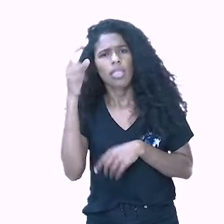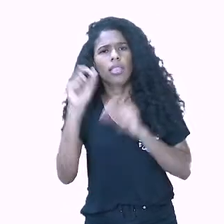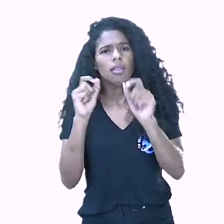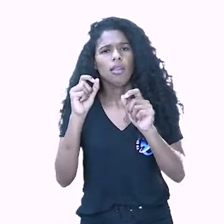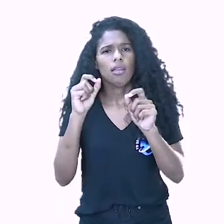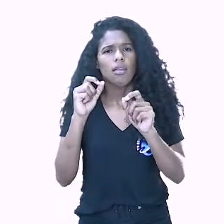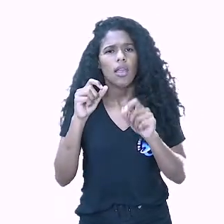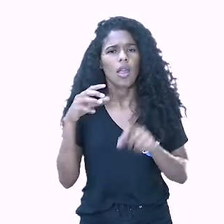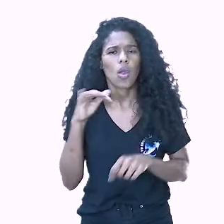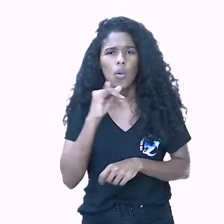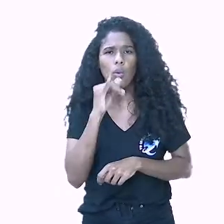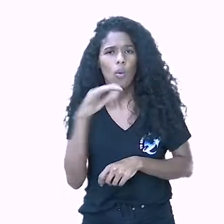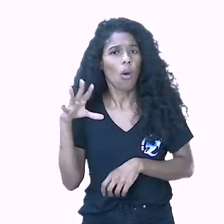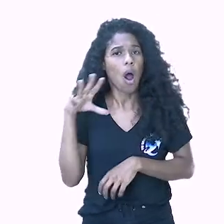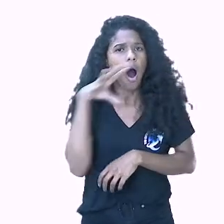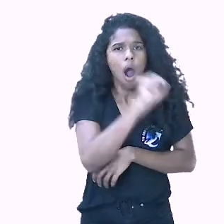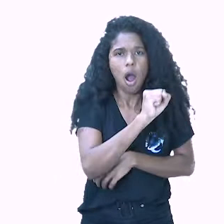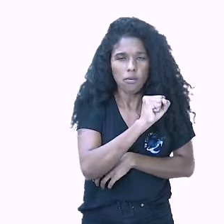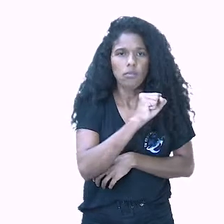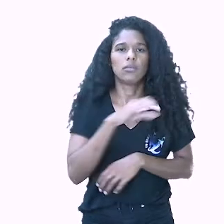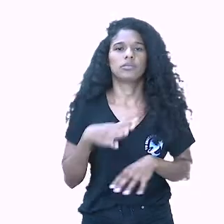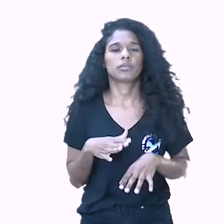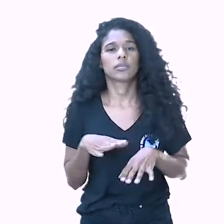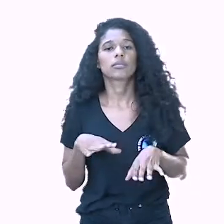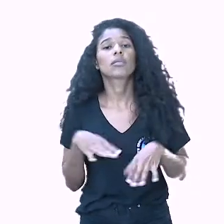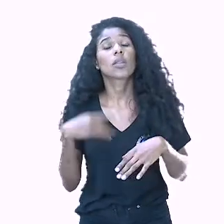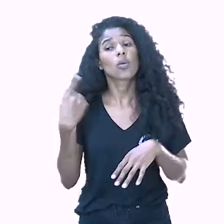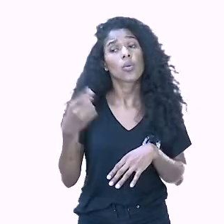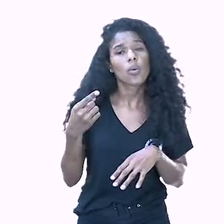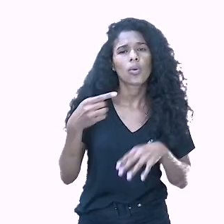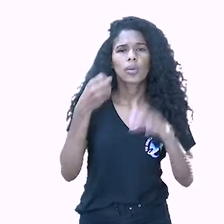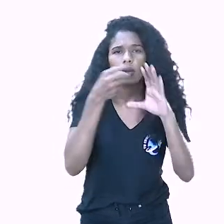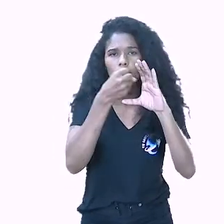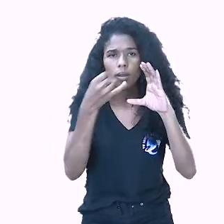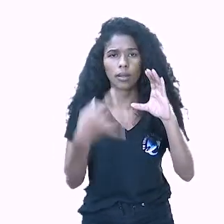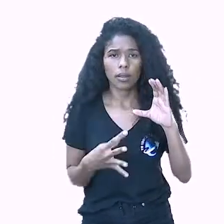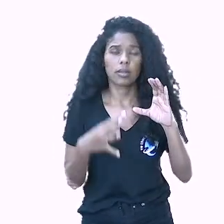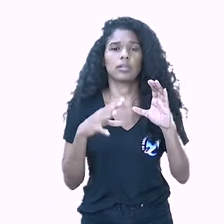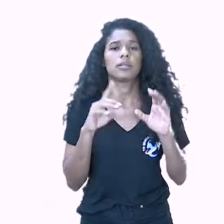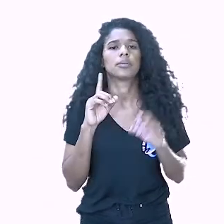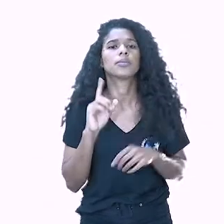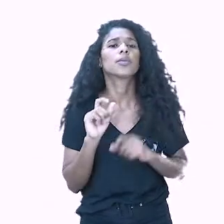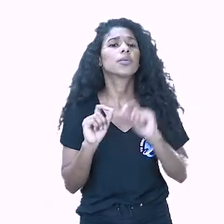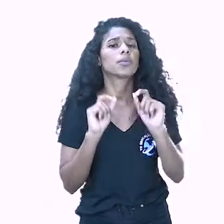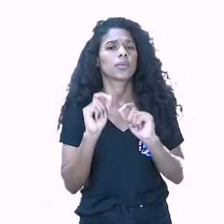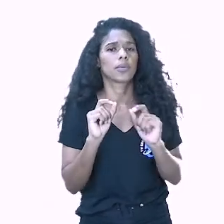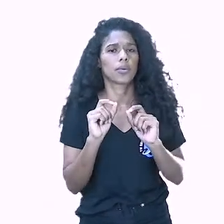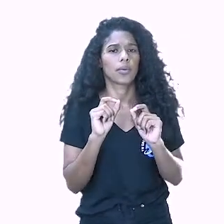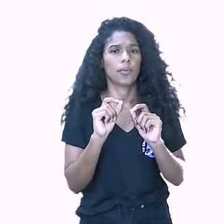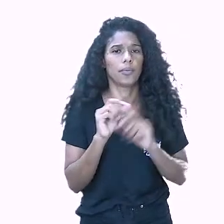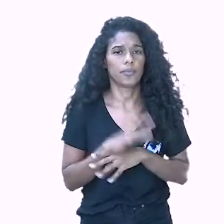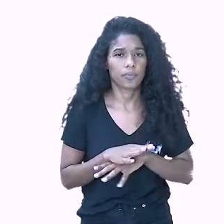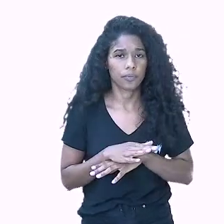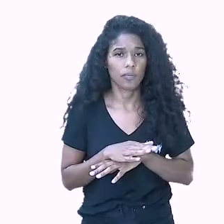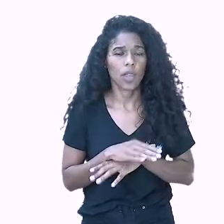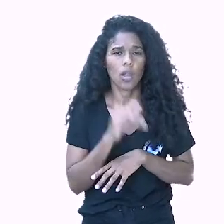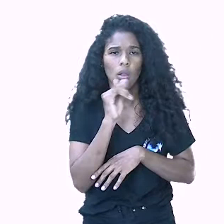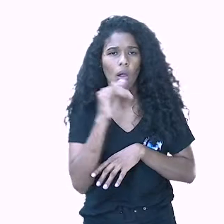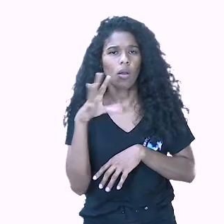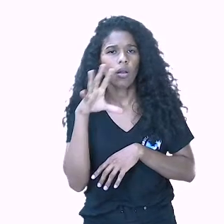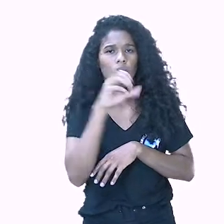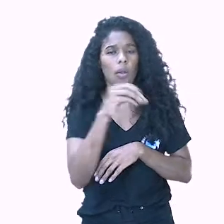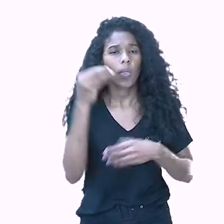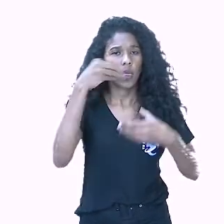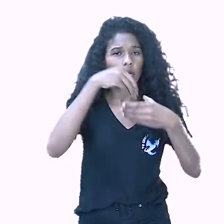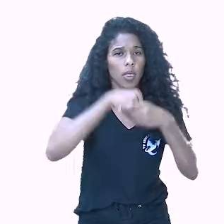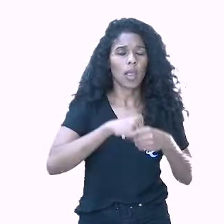curto. Outra coisa, gente, a crônica, ela está dentro do tipo narrativo. Nós já falamos aqui várias